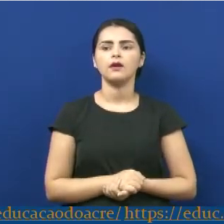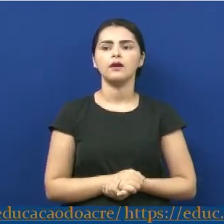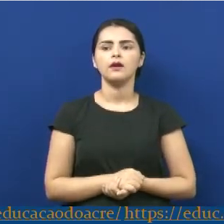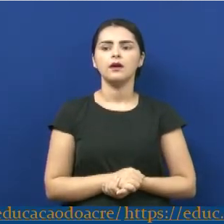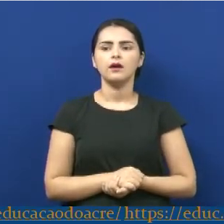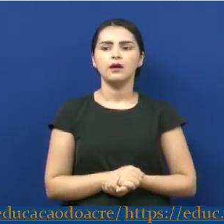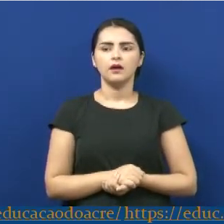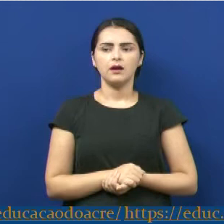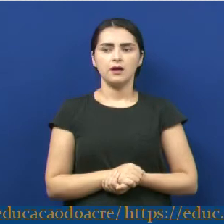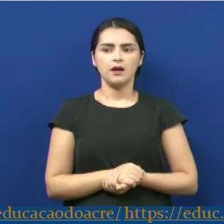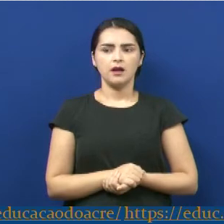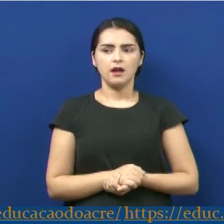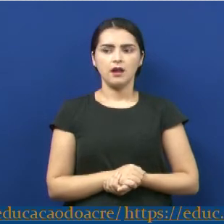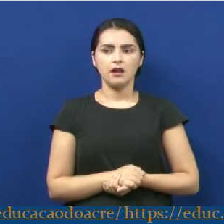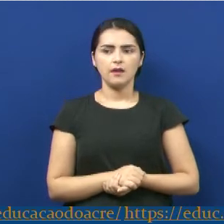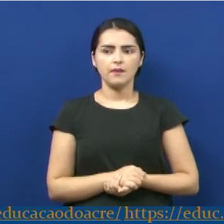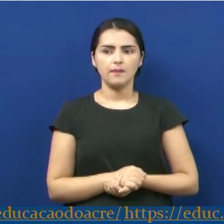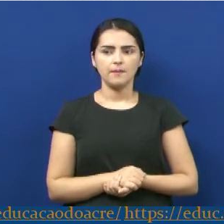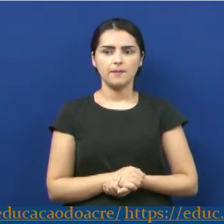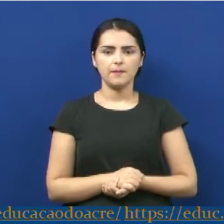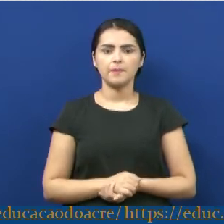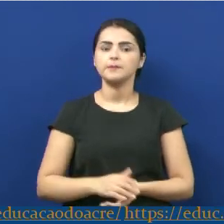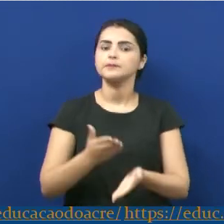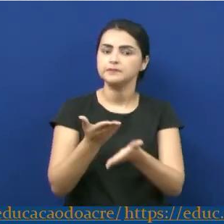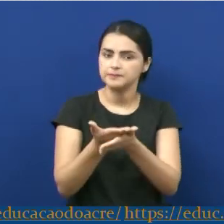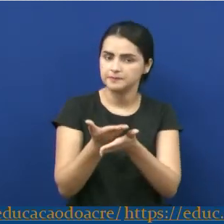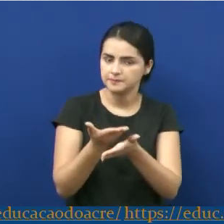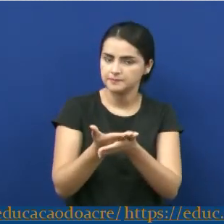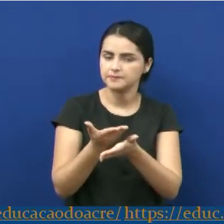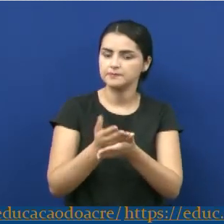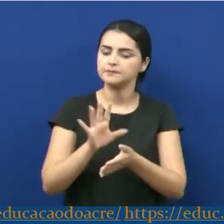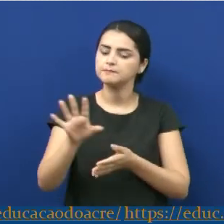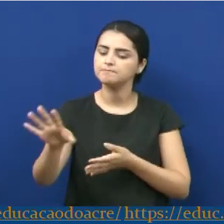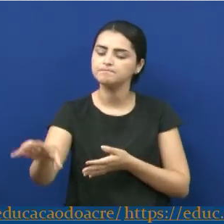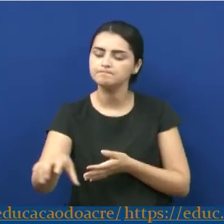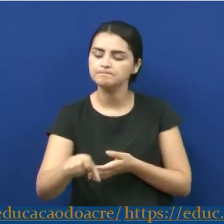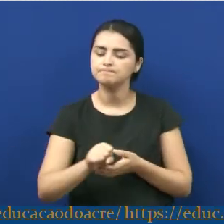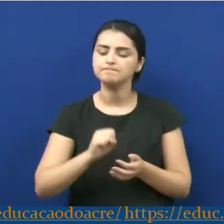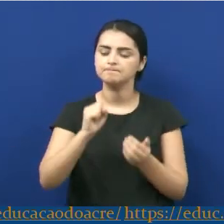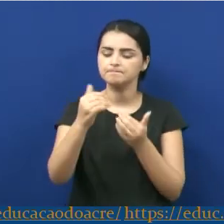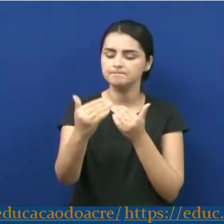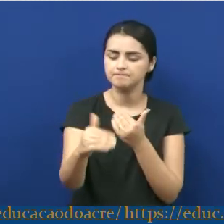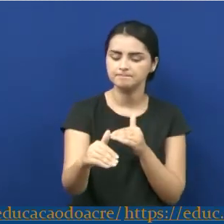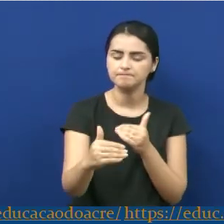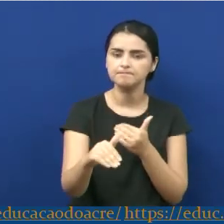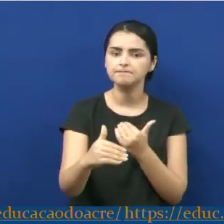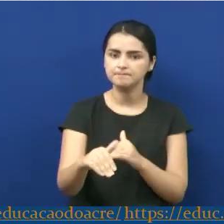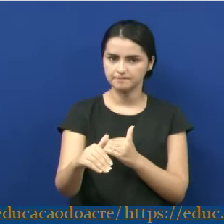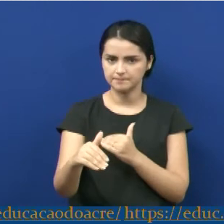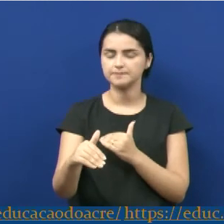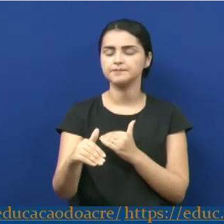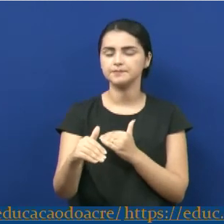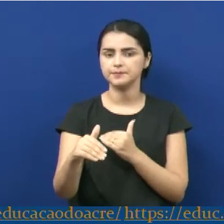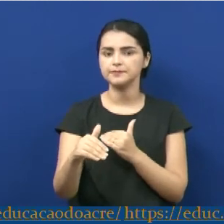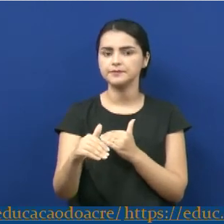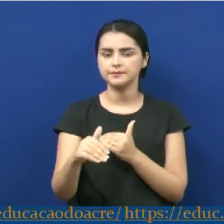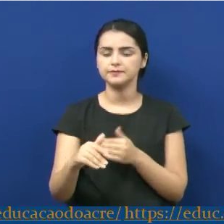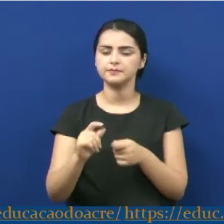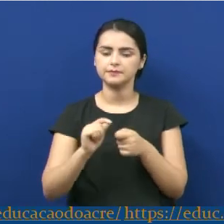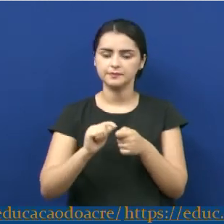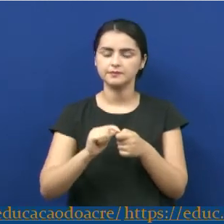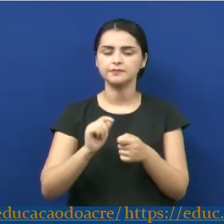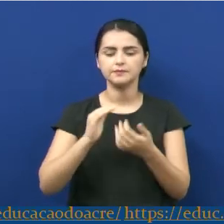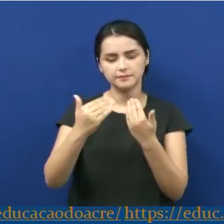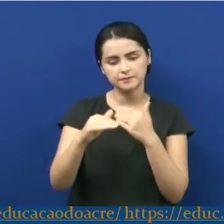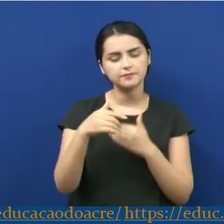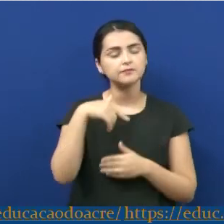took an exam yesterday. Os estudantes pegaram, tomaram um exame, né, fizeram um exame, se aplicaram a um exame